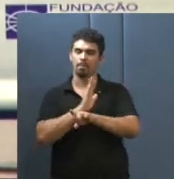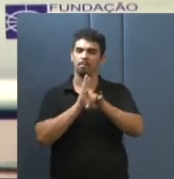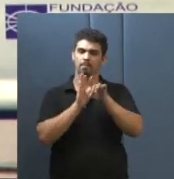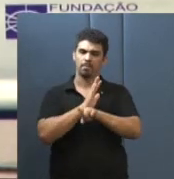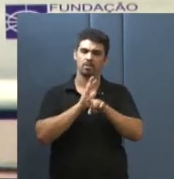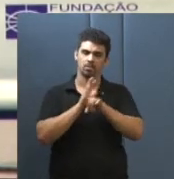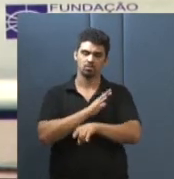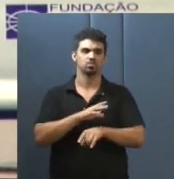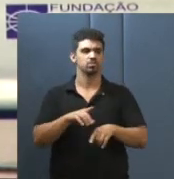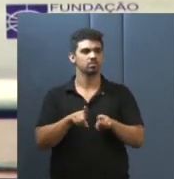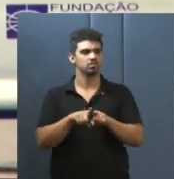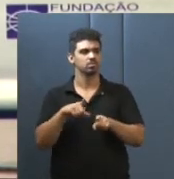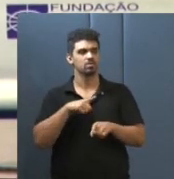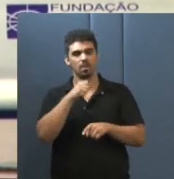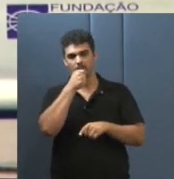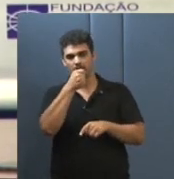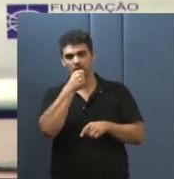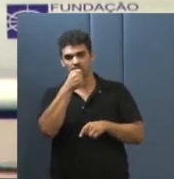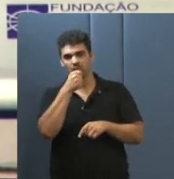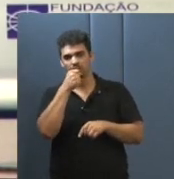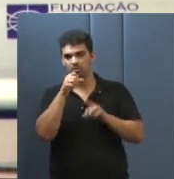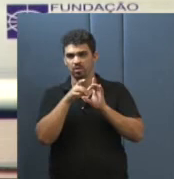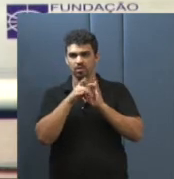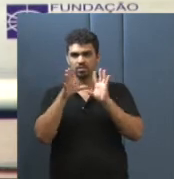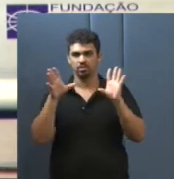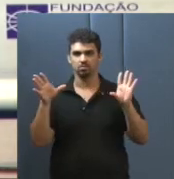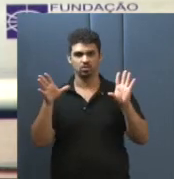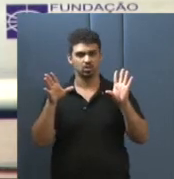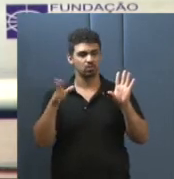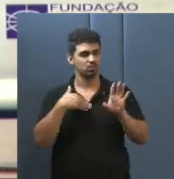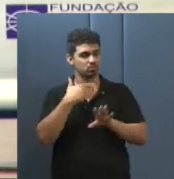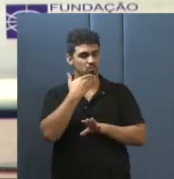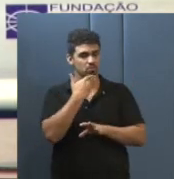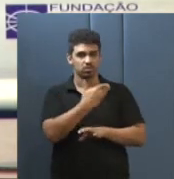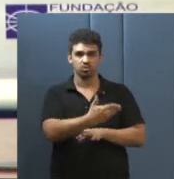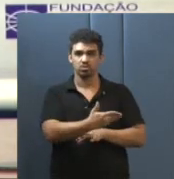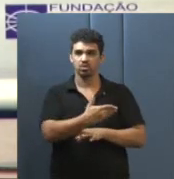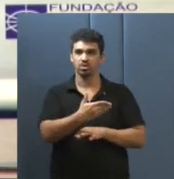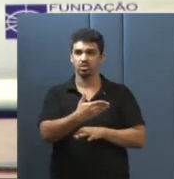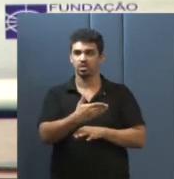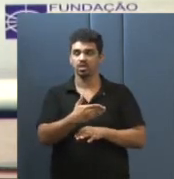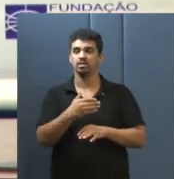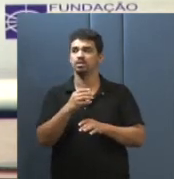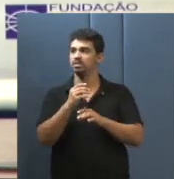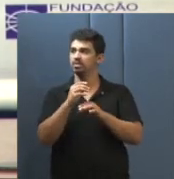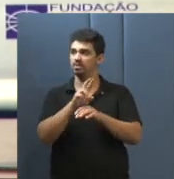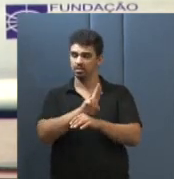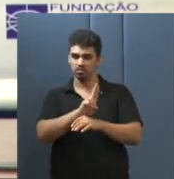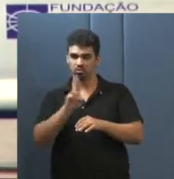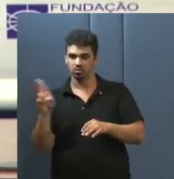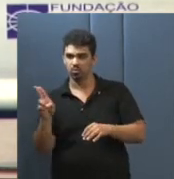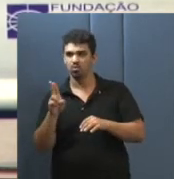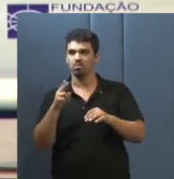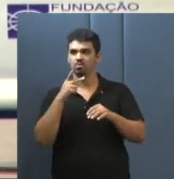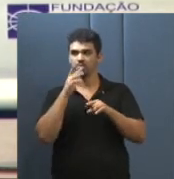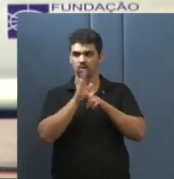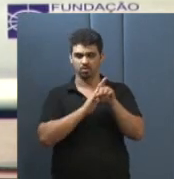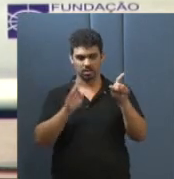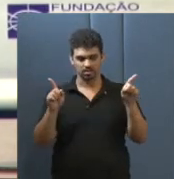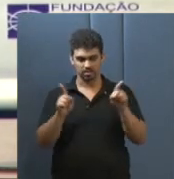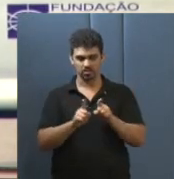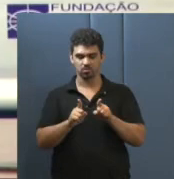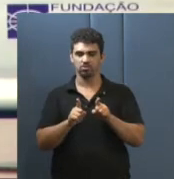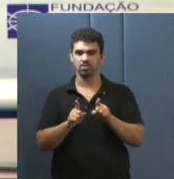um microfone disponível, se eu só pediria que se identificasse, fosse relativamente breve na